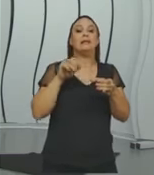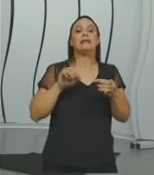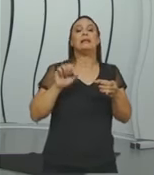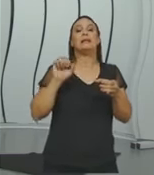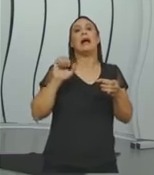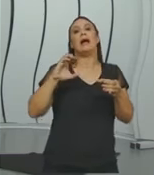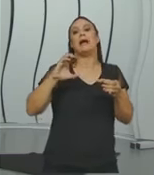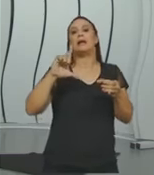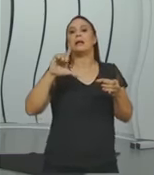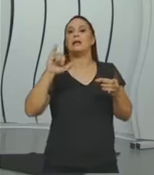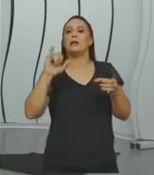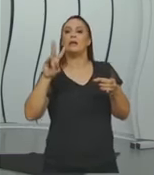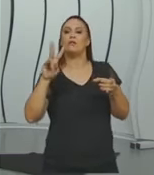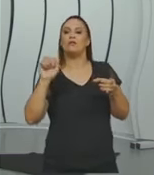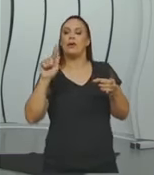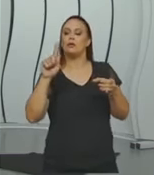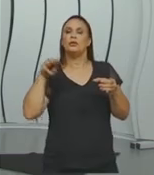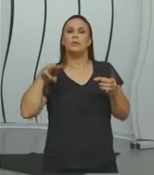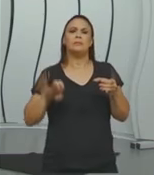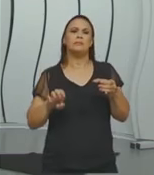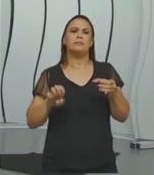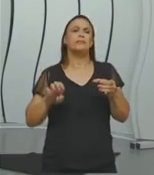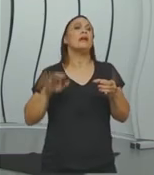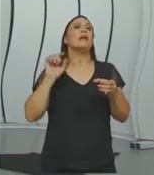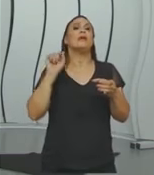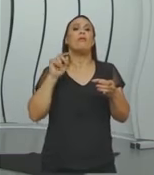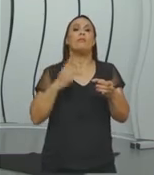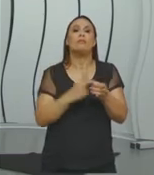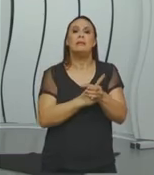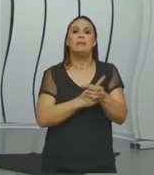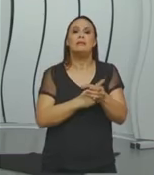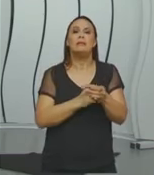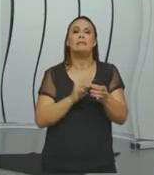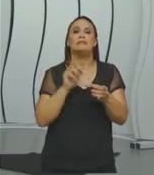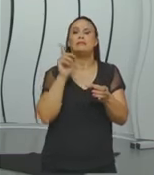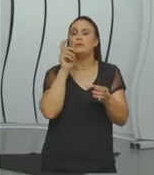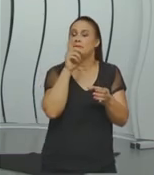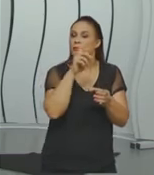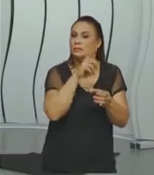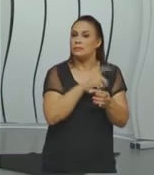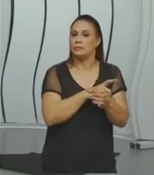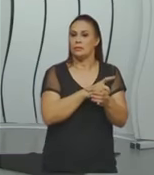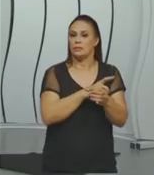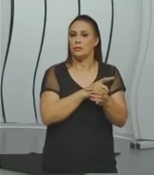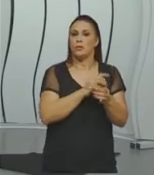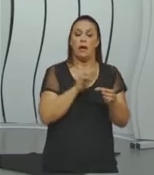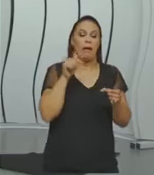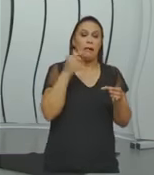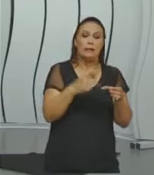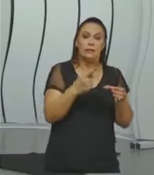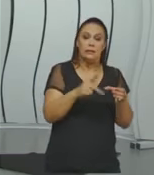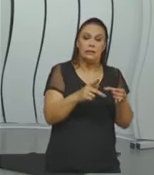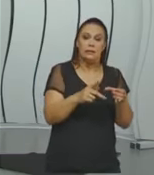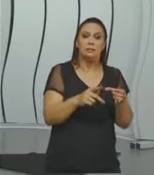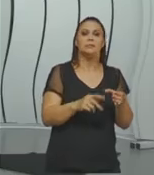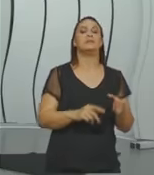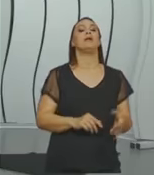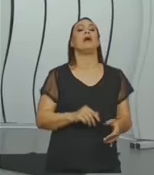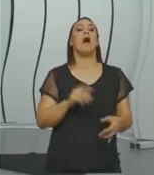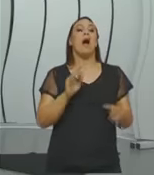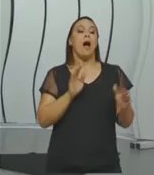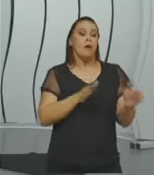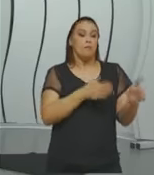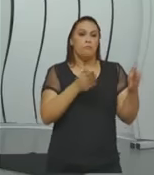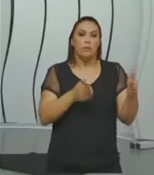esse fato, nós falamos então que vai ocorrer uma segmentação holoblástica, vai